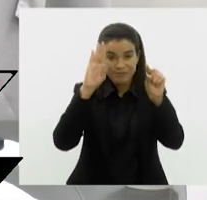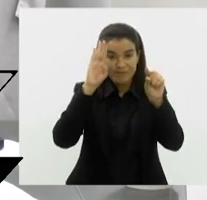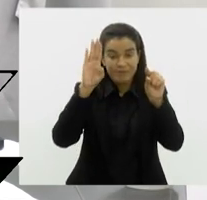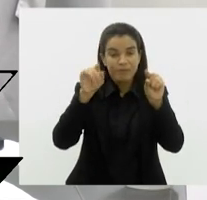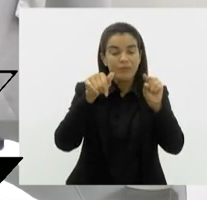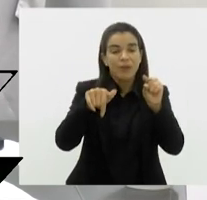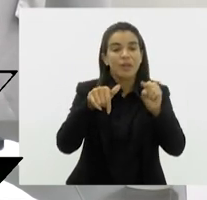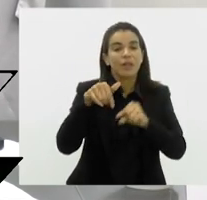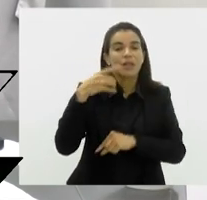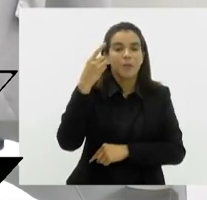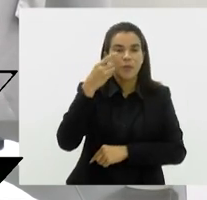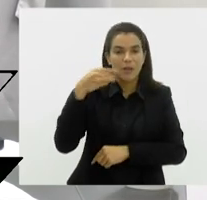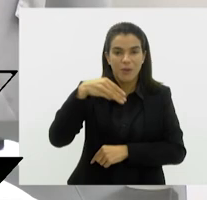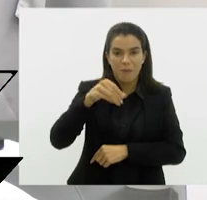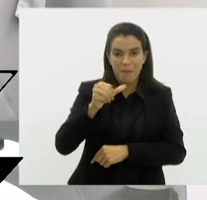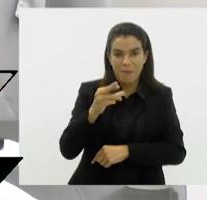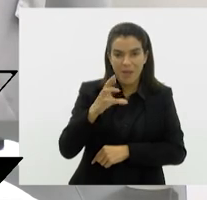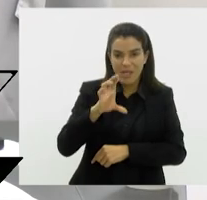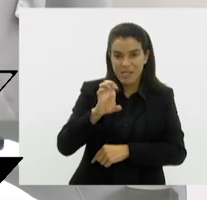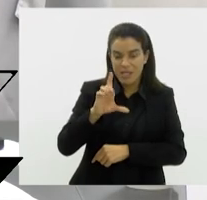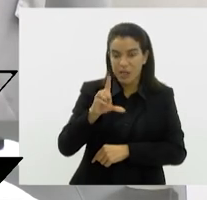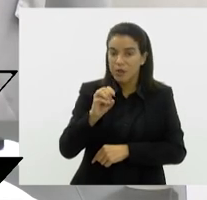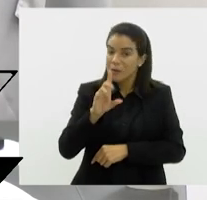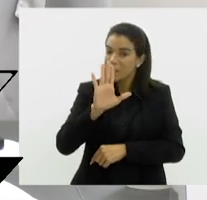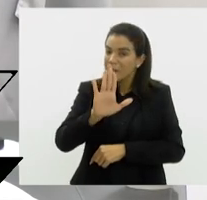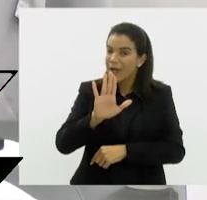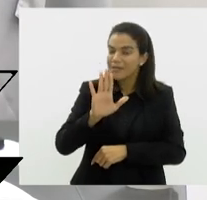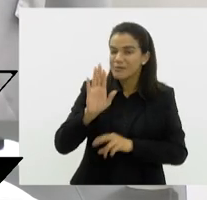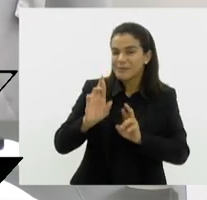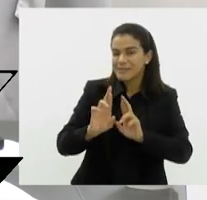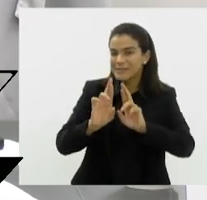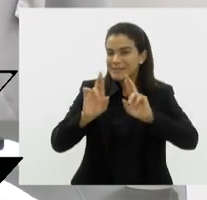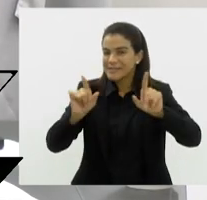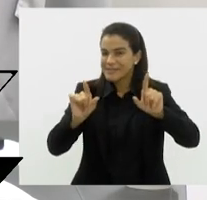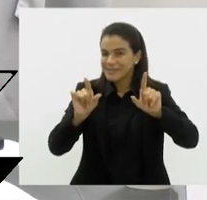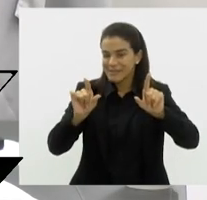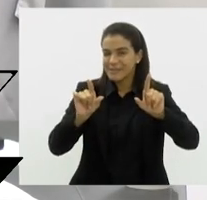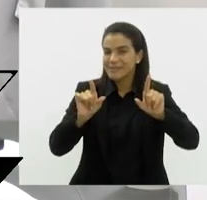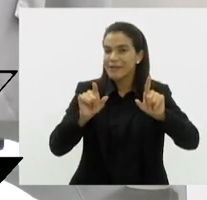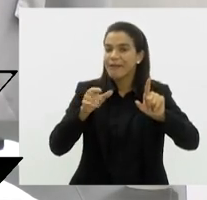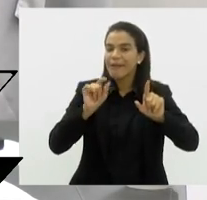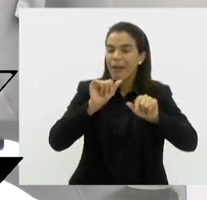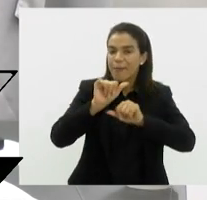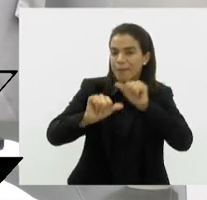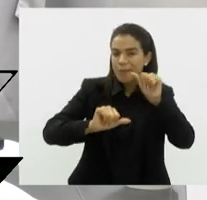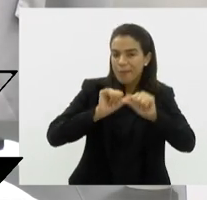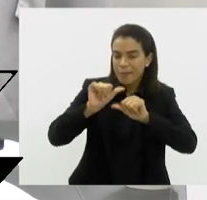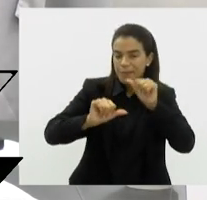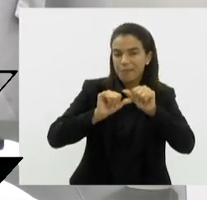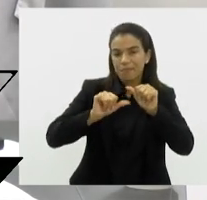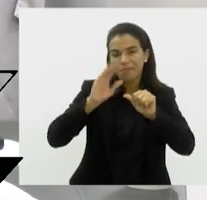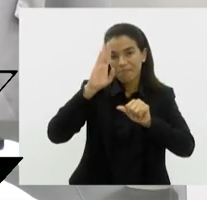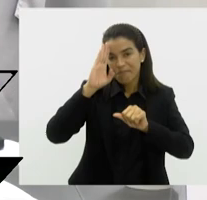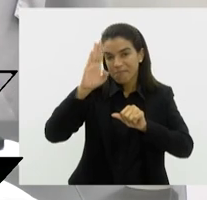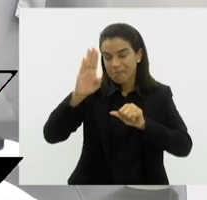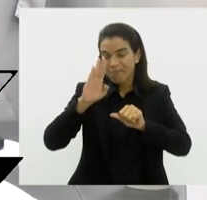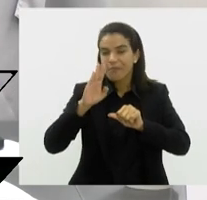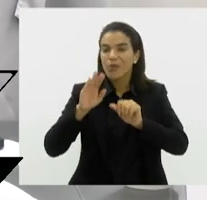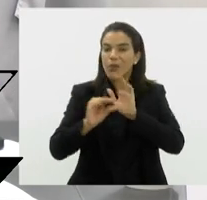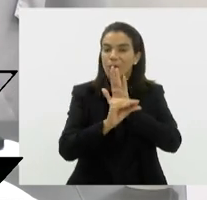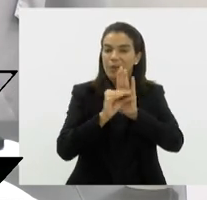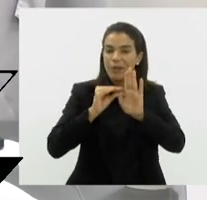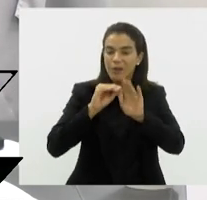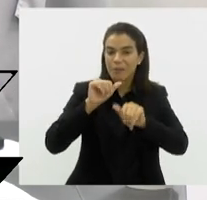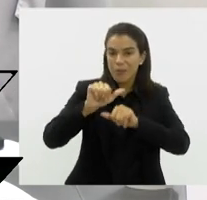pelo deputado Marcelo Dino, com uma pequena distinção que, salvo o melhor juízo, ela é corrigida justamente na emenda